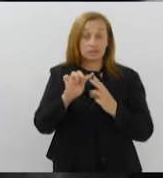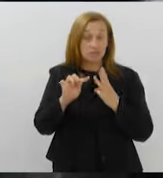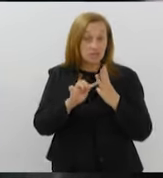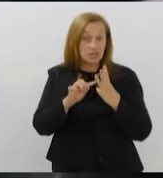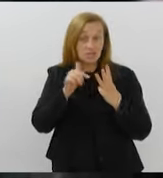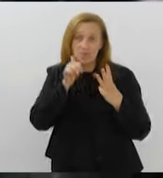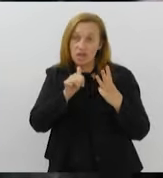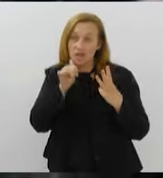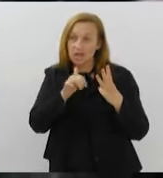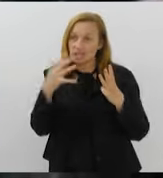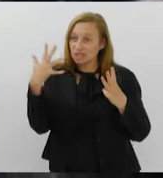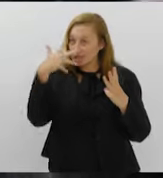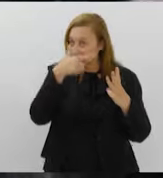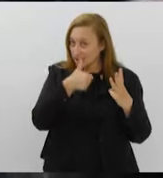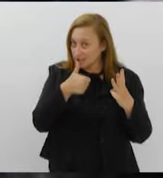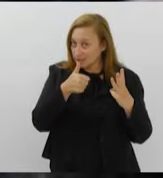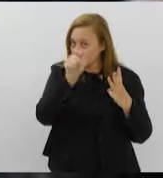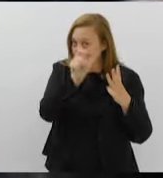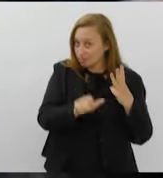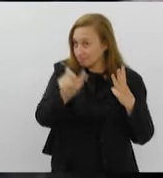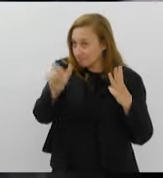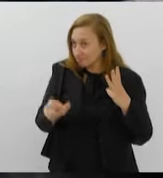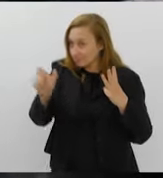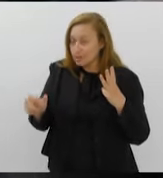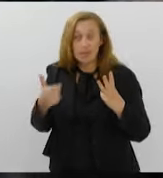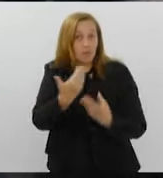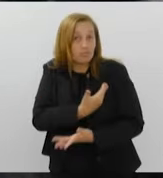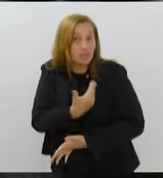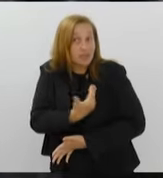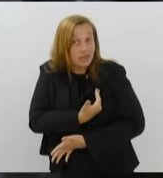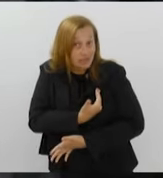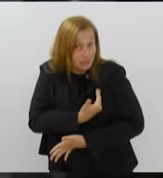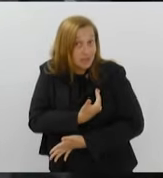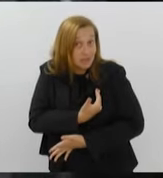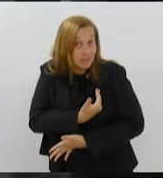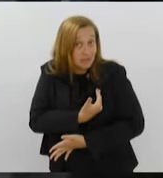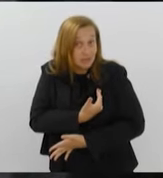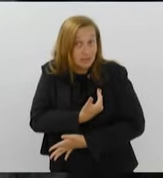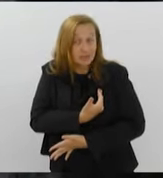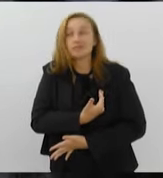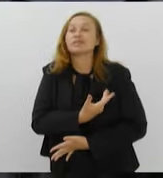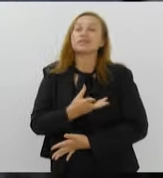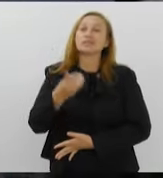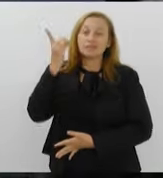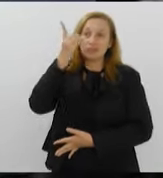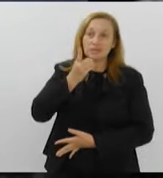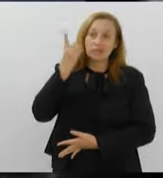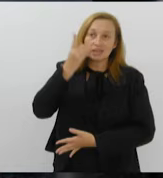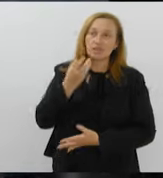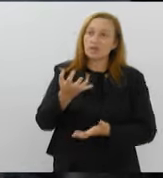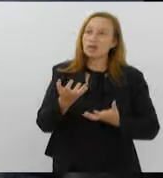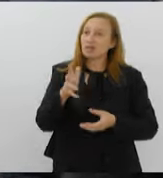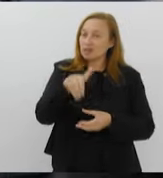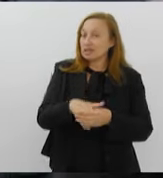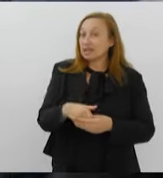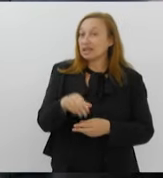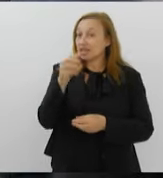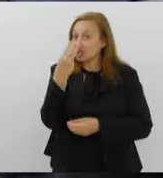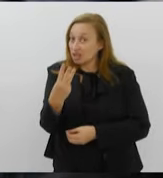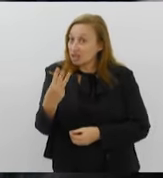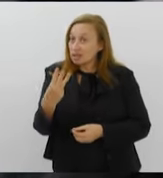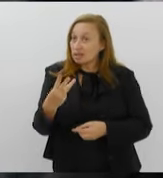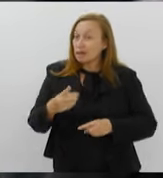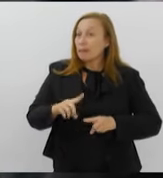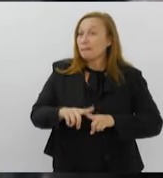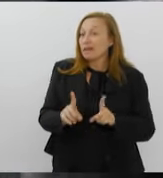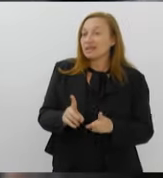belas candidatas, são três amigas, três grandes deputadas. Eu queria votar nas três. Só